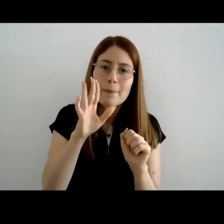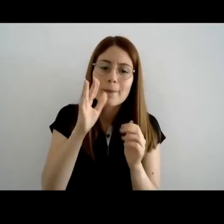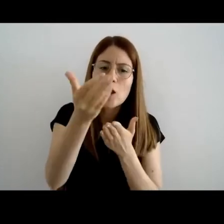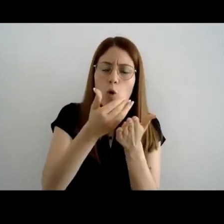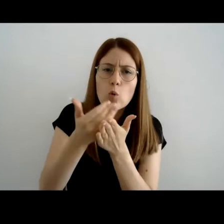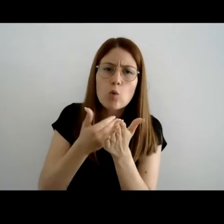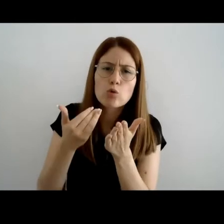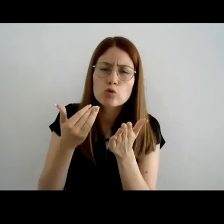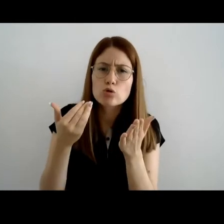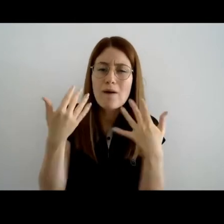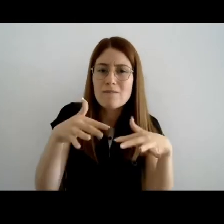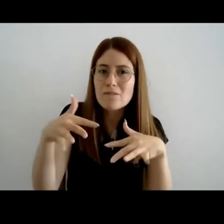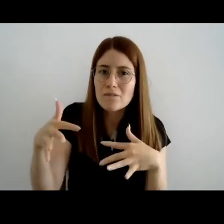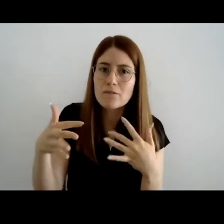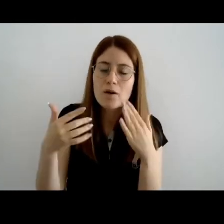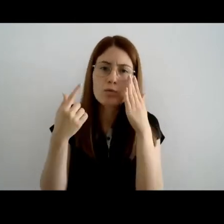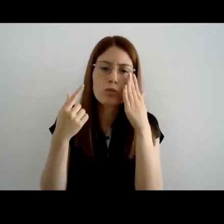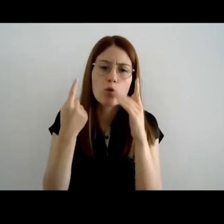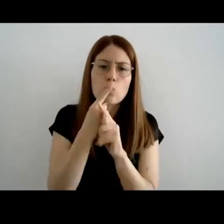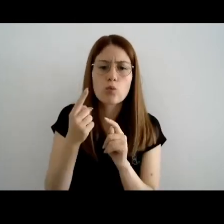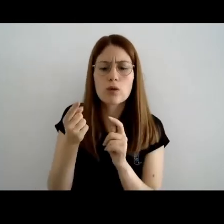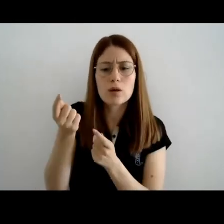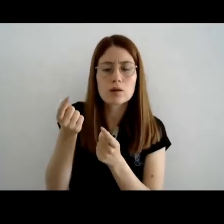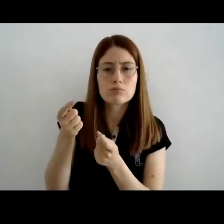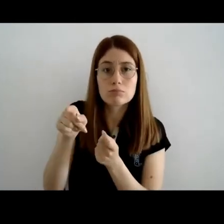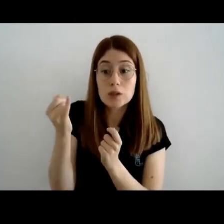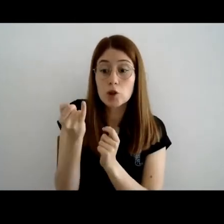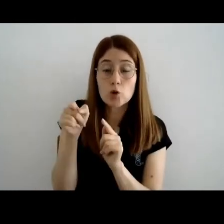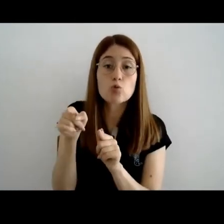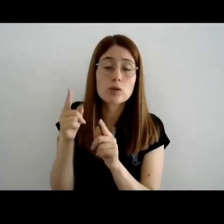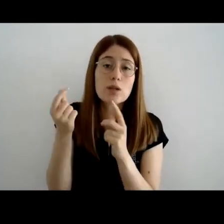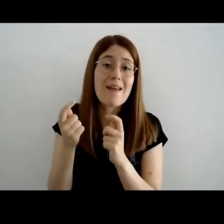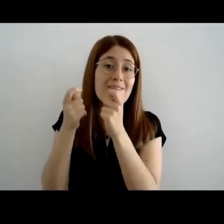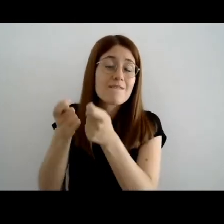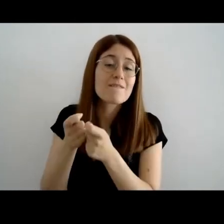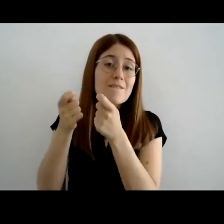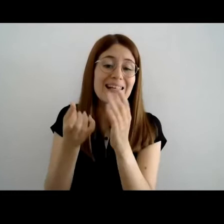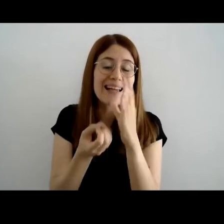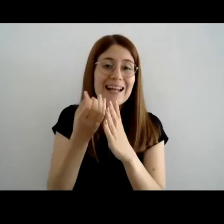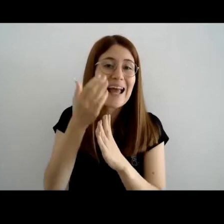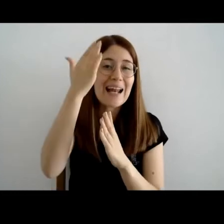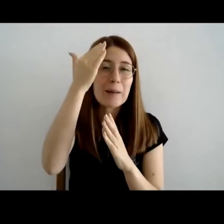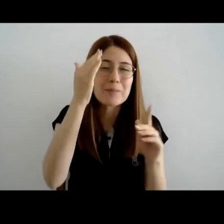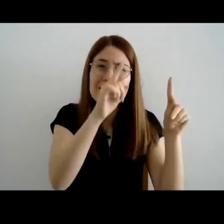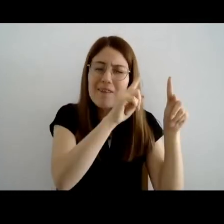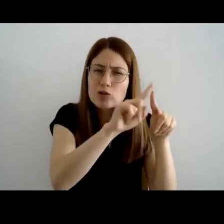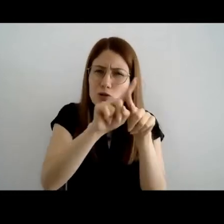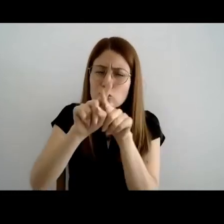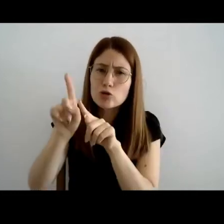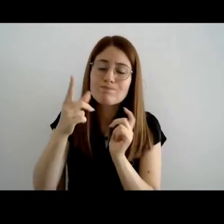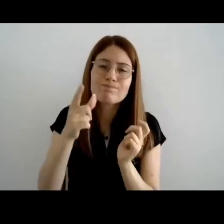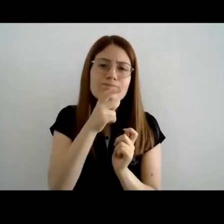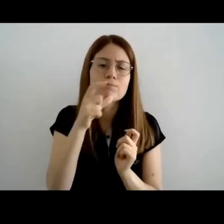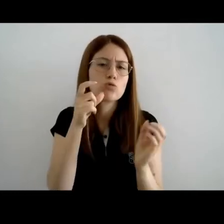ao fim e ao cabo a organização investe em criar competências diferenciadas sem se comprometer